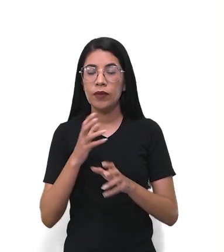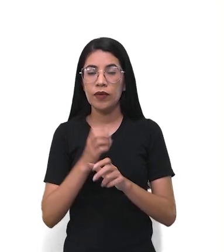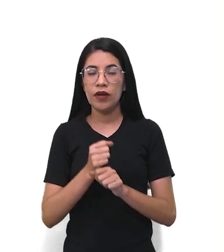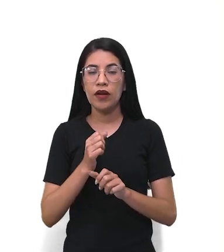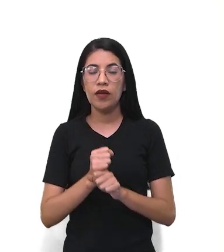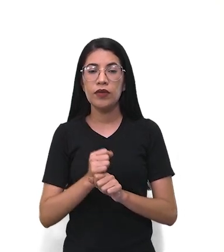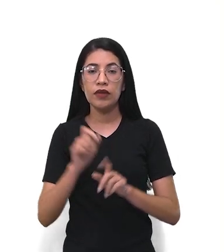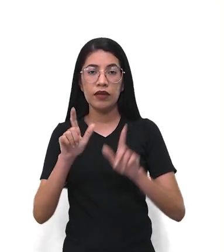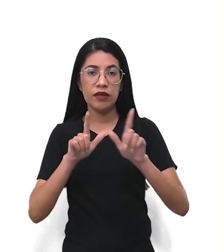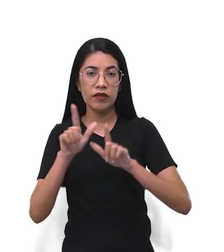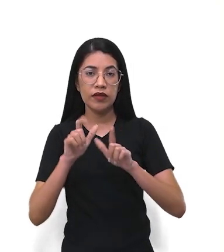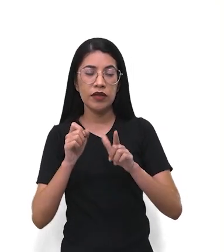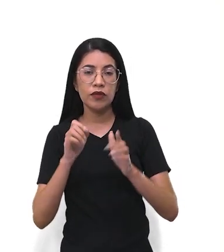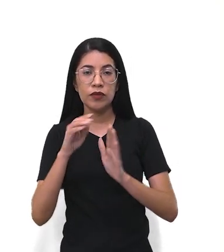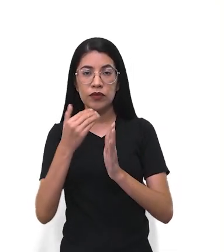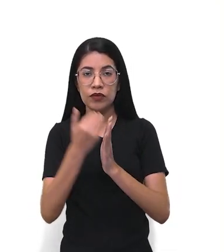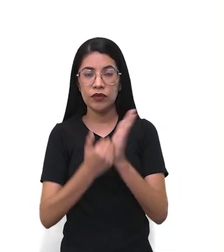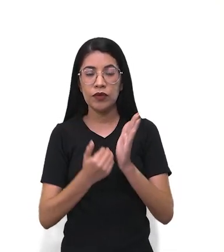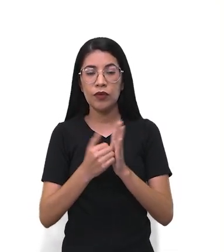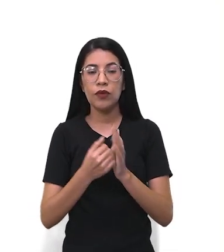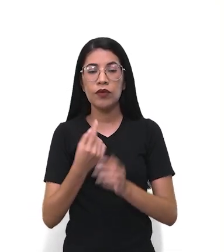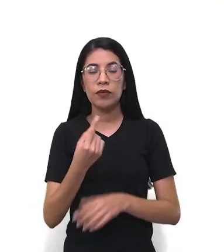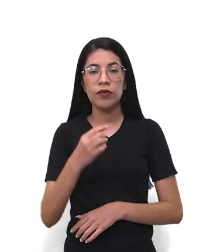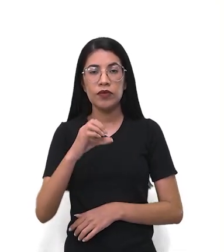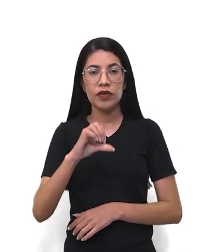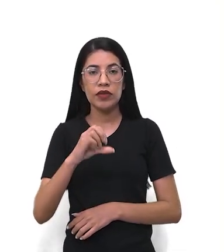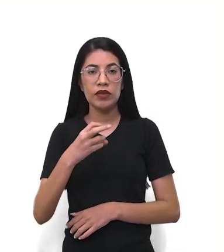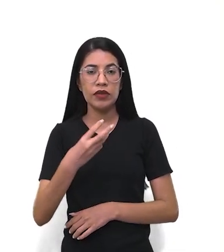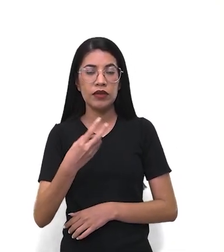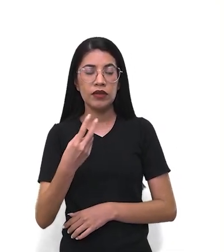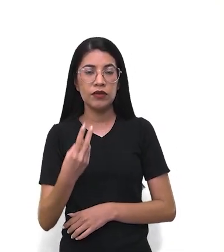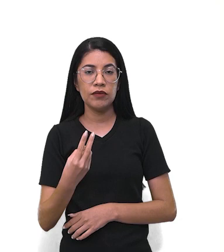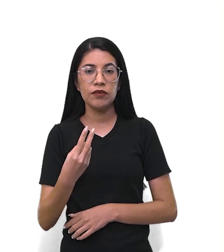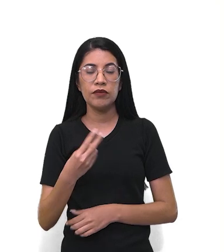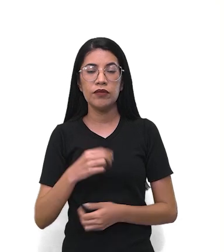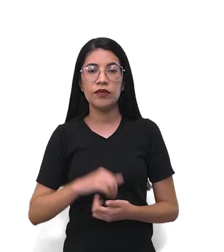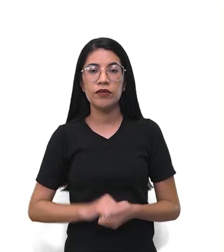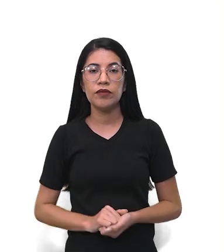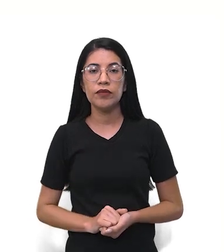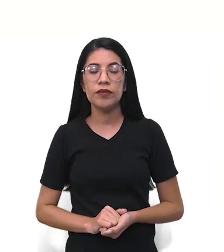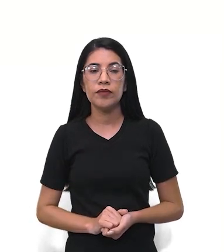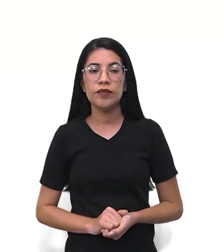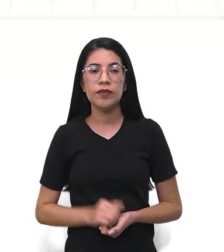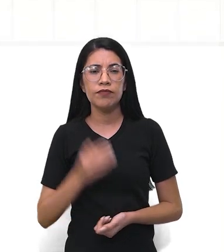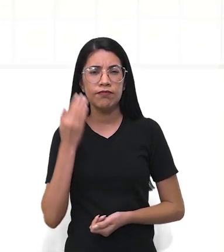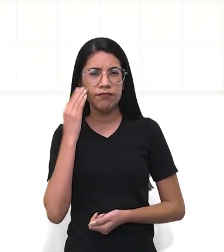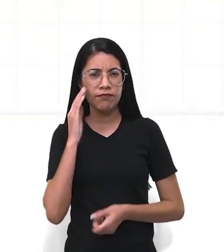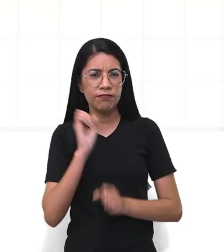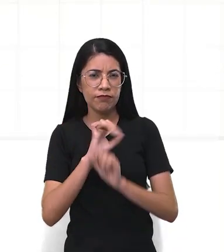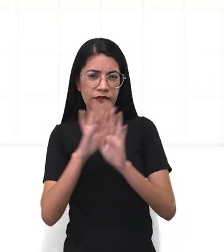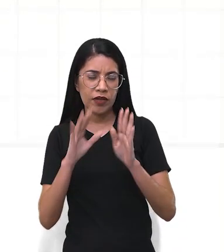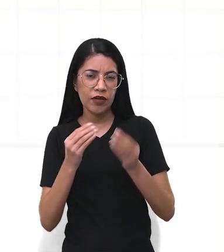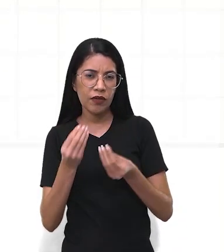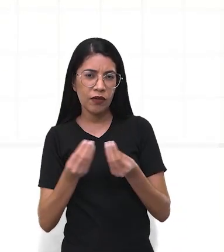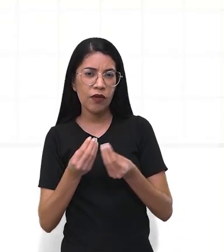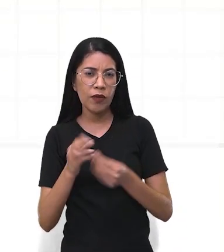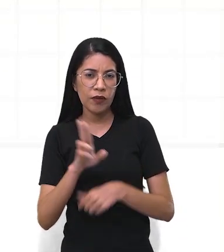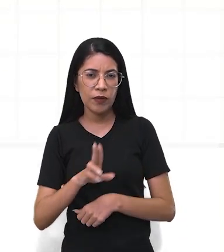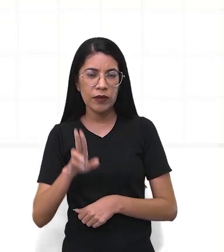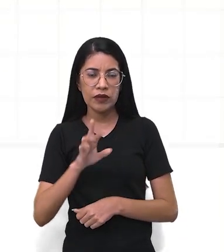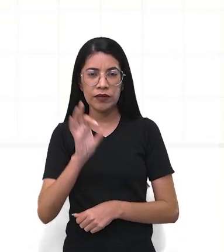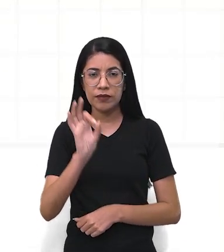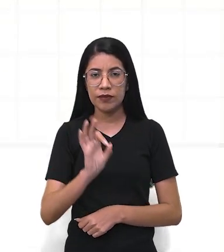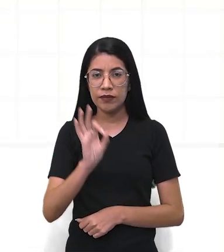R$ 1.932 será o valor final dessa TV. Entenderam, pessoal, como é que a gente vai trabalhar a